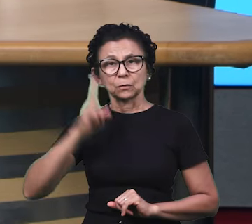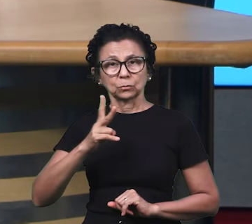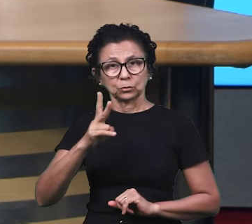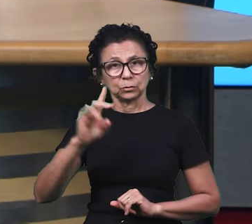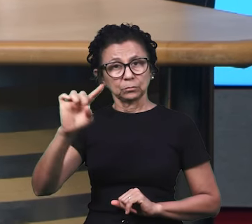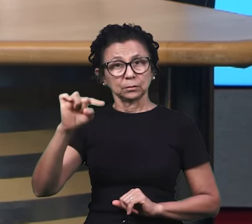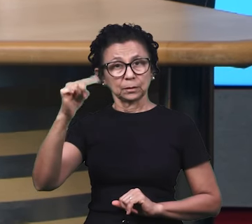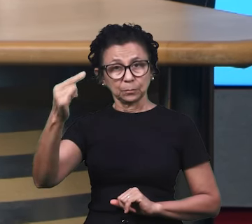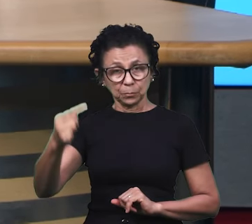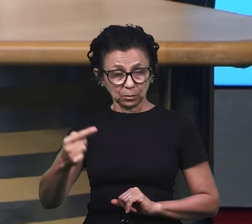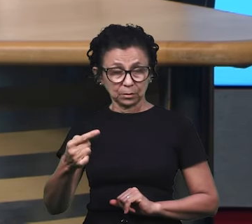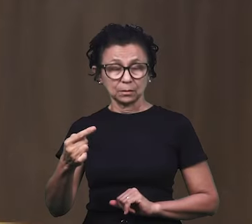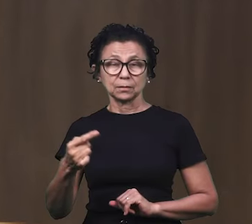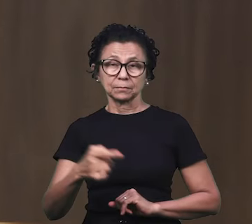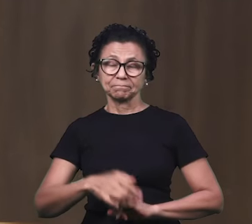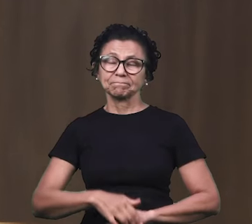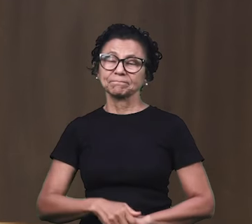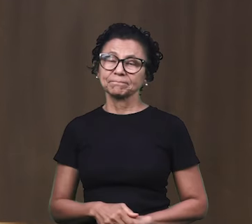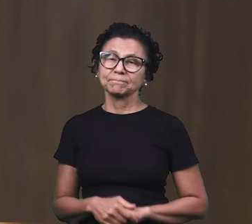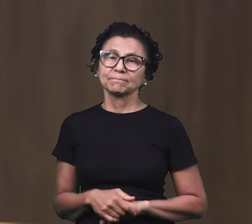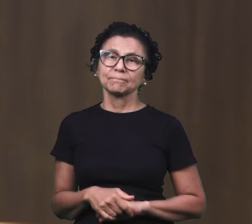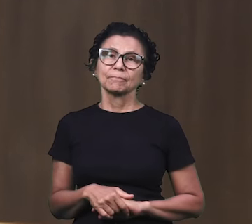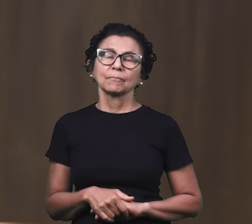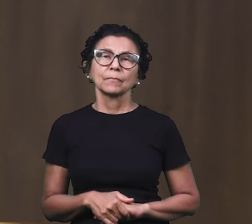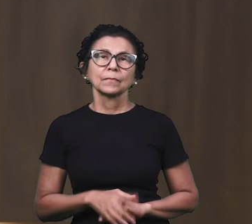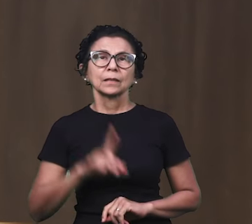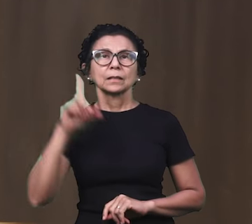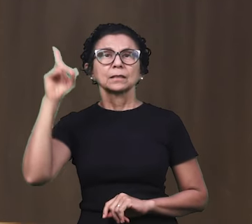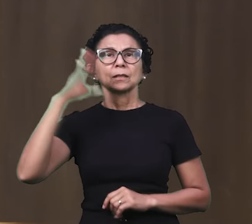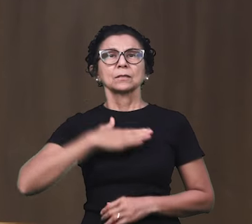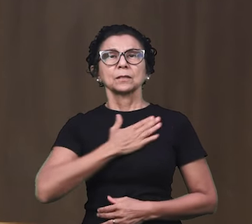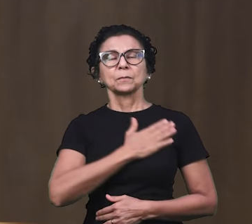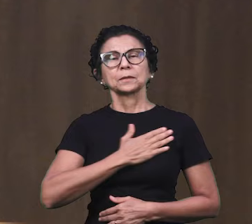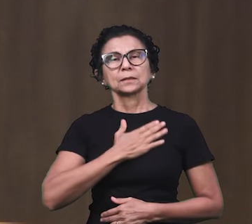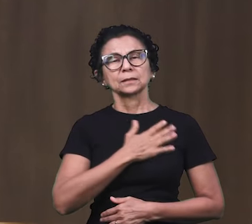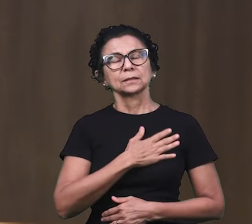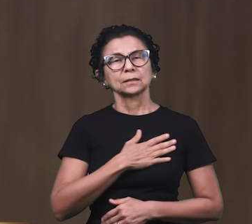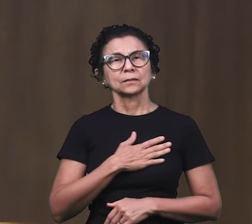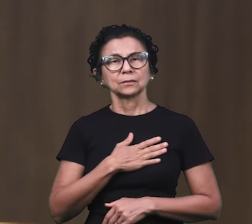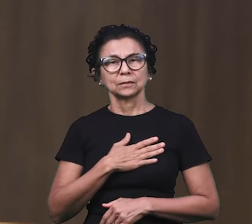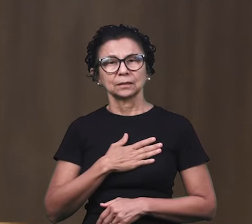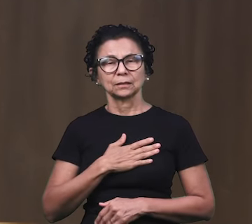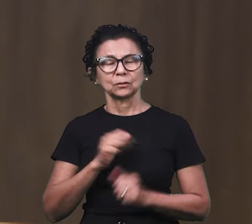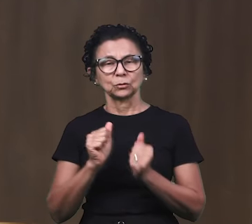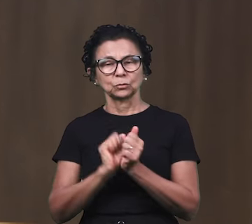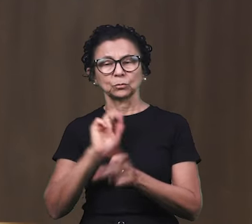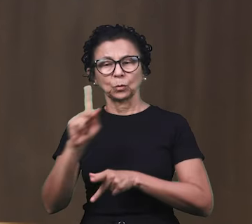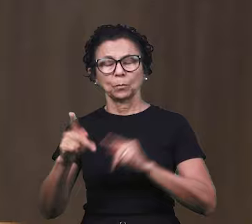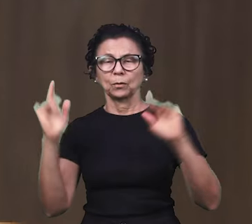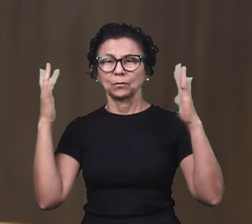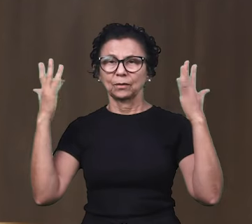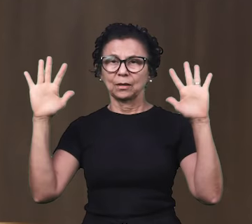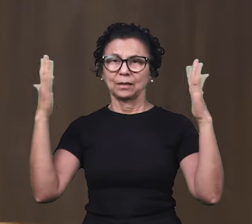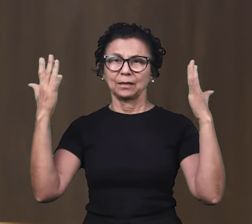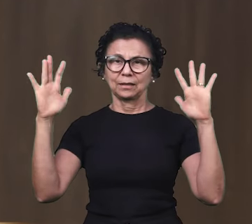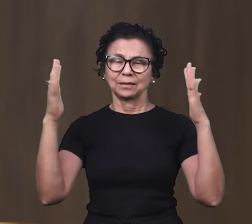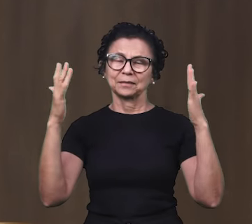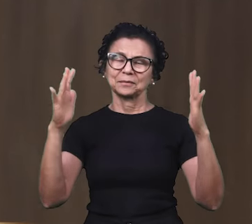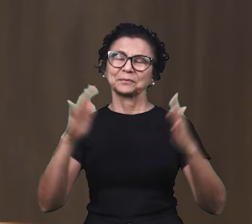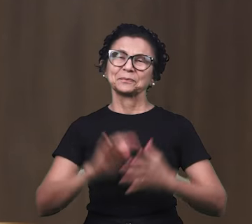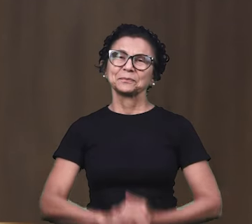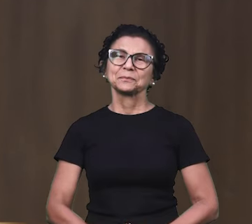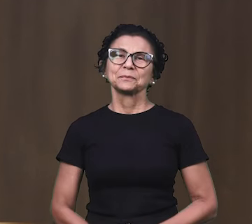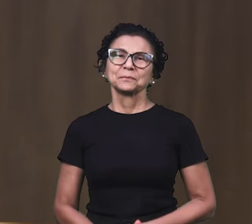Deus é um Deus que tem prazer em celebrar festas com o seu povo. Maravilha, né? Tem um